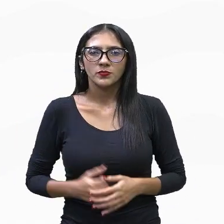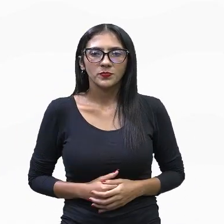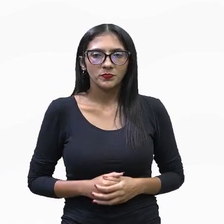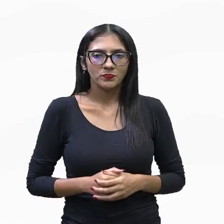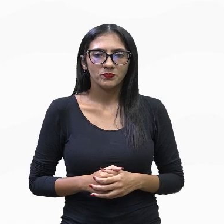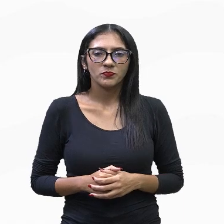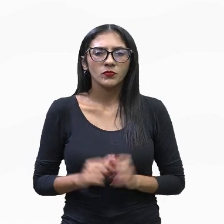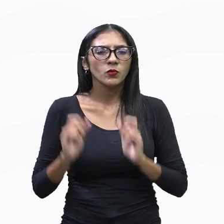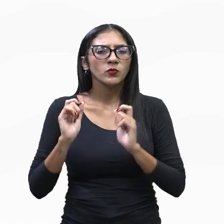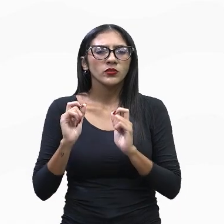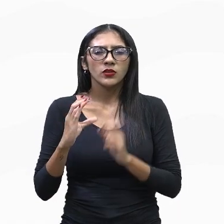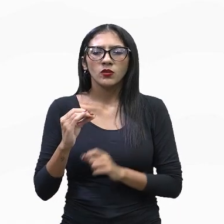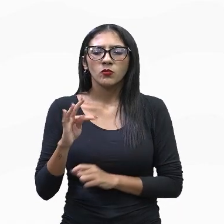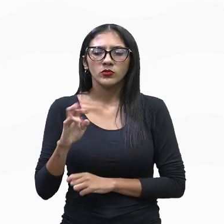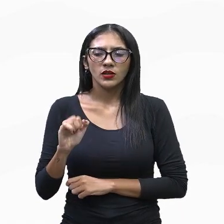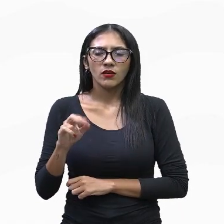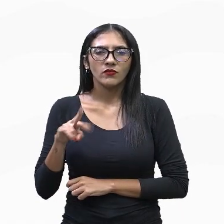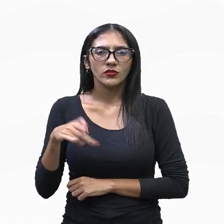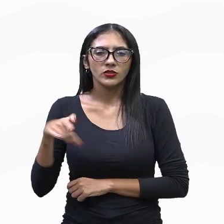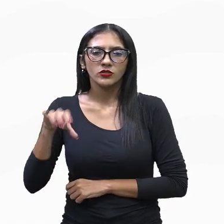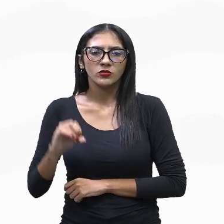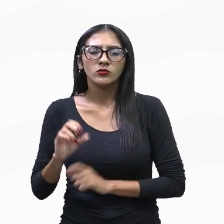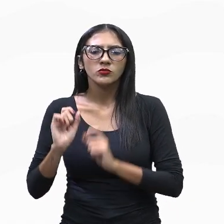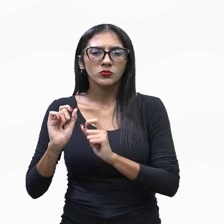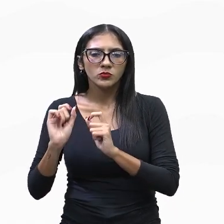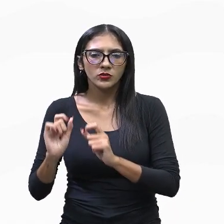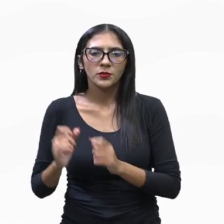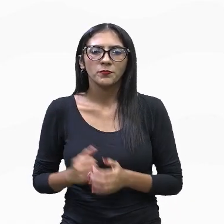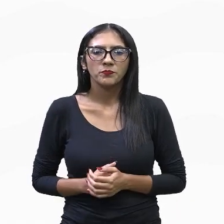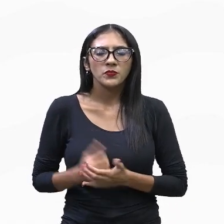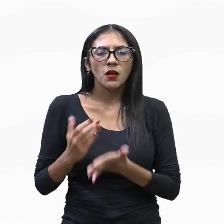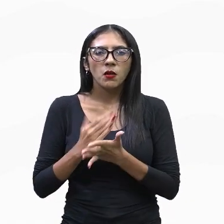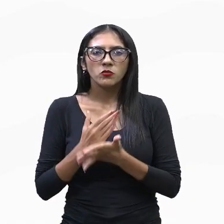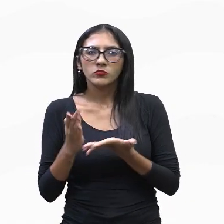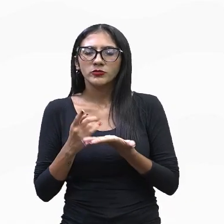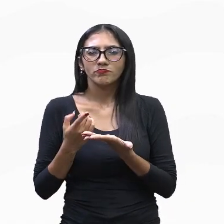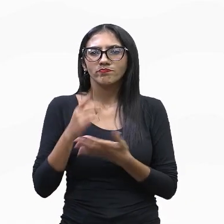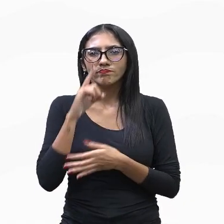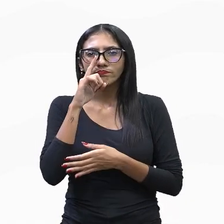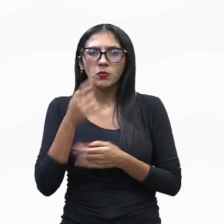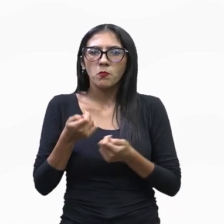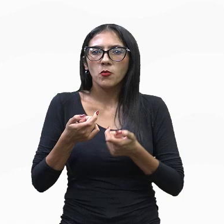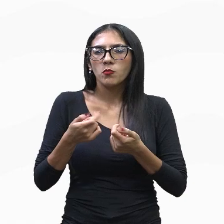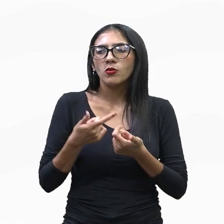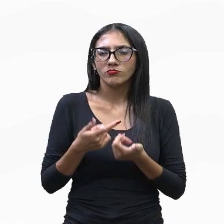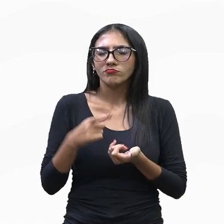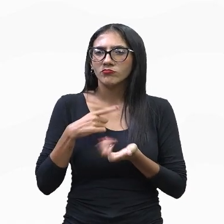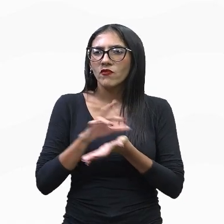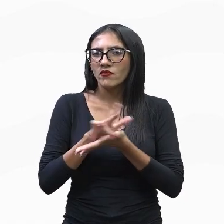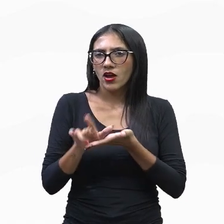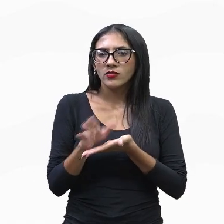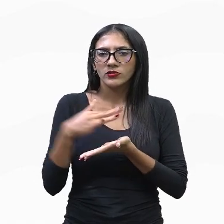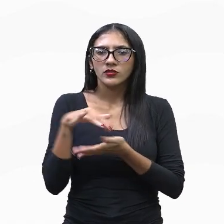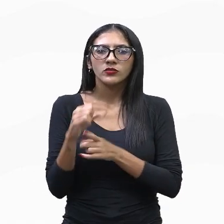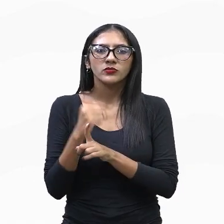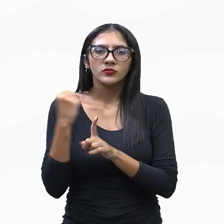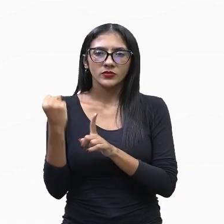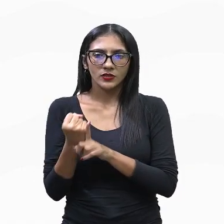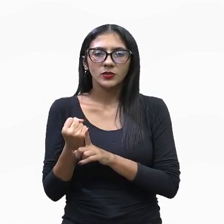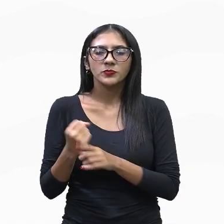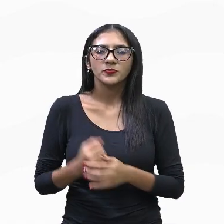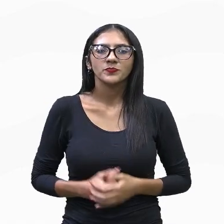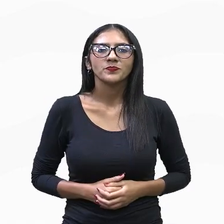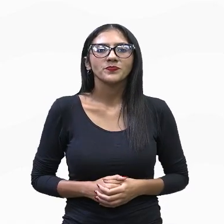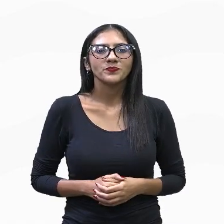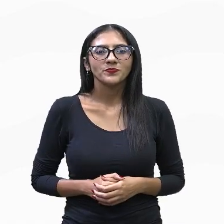Que são contravenções? Atos que não são tão graves. E isso acontece todo dia na sociedade. É o direito penal que lida